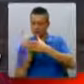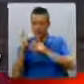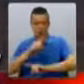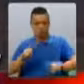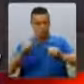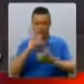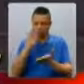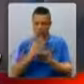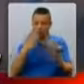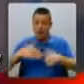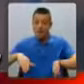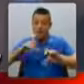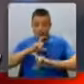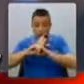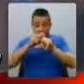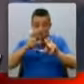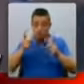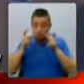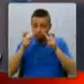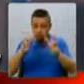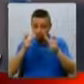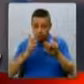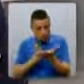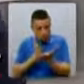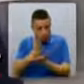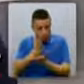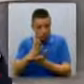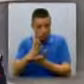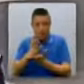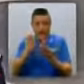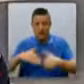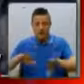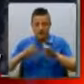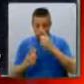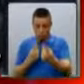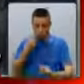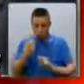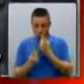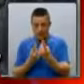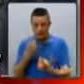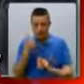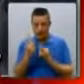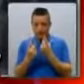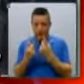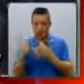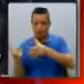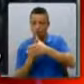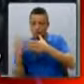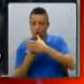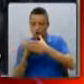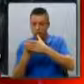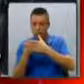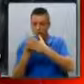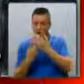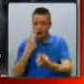passar disto, mas o alerta máximo no país continua, Hélder. Em qualquer caso, e tratando-se de um caso isolado, não deixa de haver